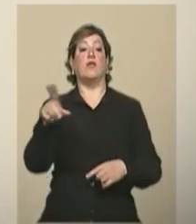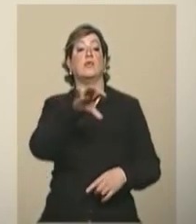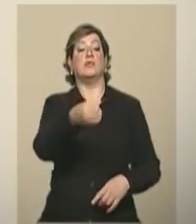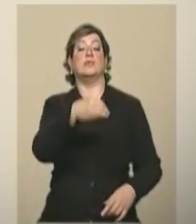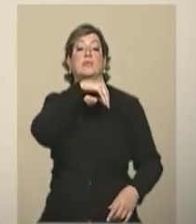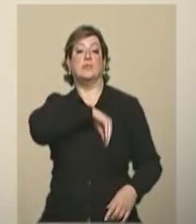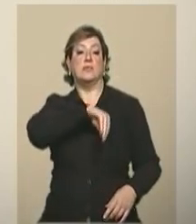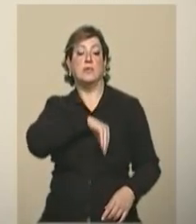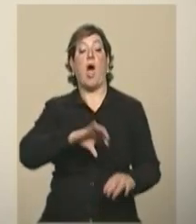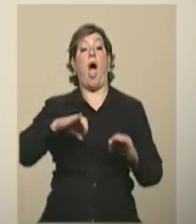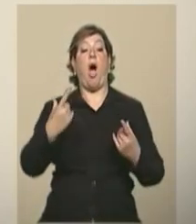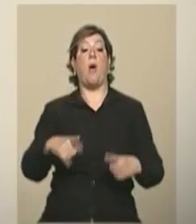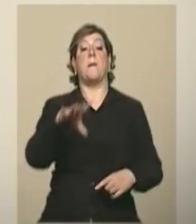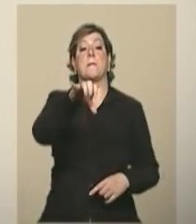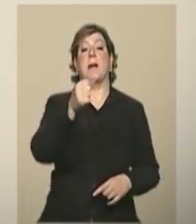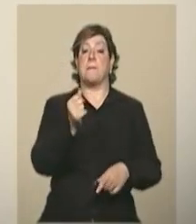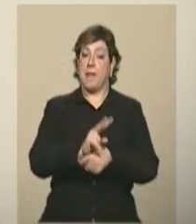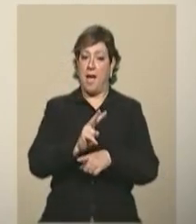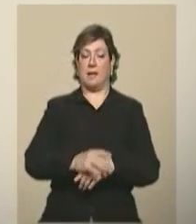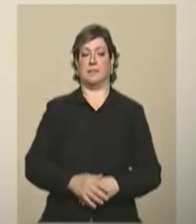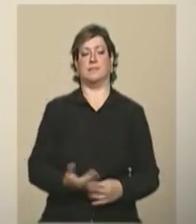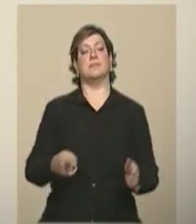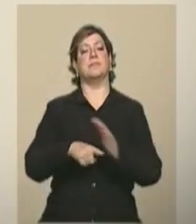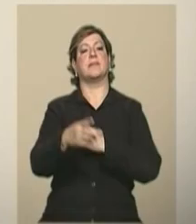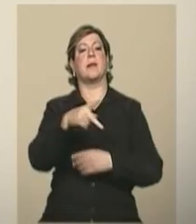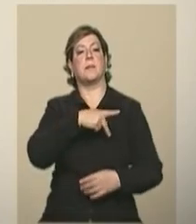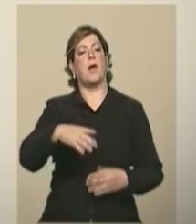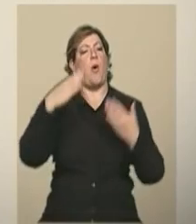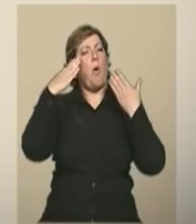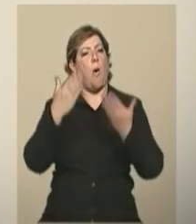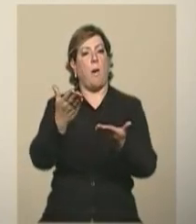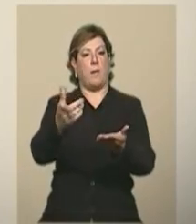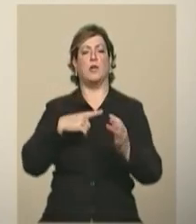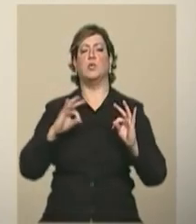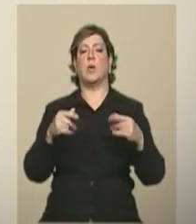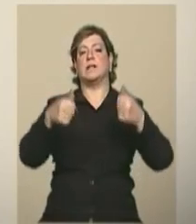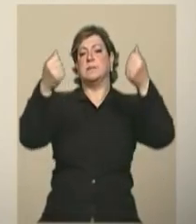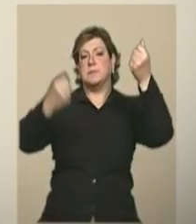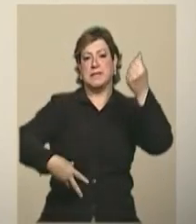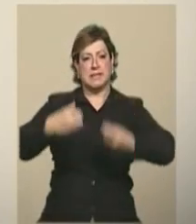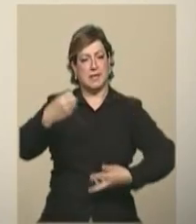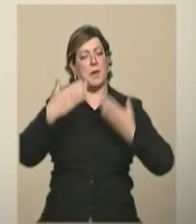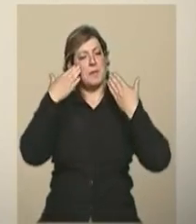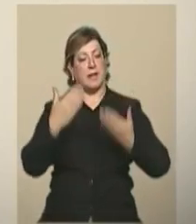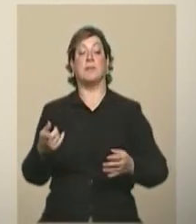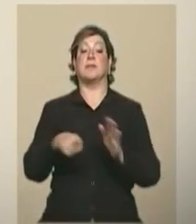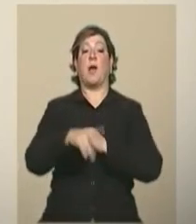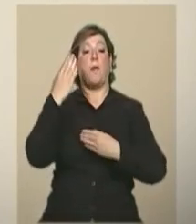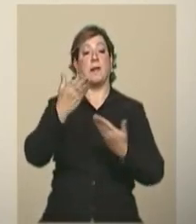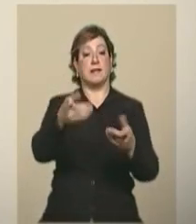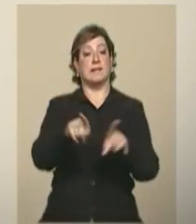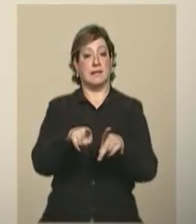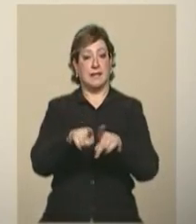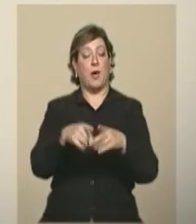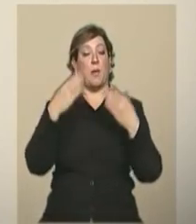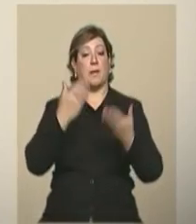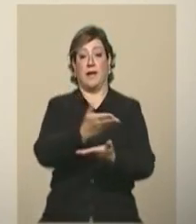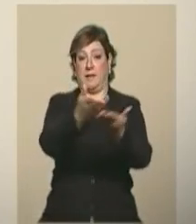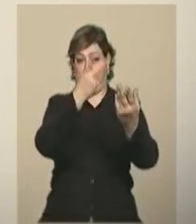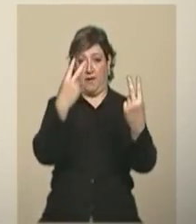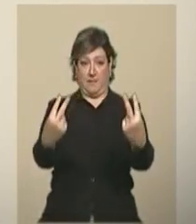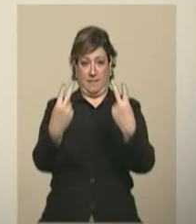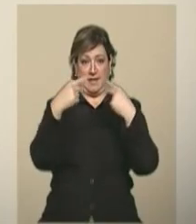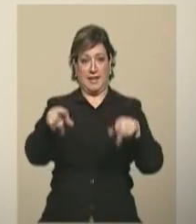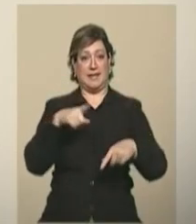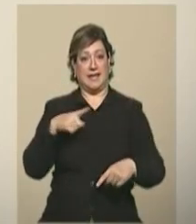onde vai pegar um empréstimo. Presidente, eu quero agradecer a senhora por todas essas explicações. Obrigada, Luciano, e também a você,